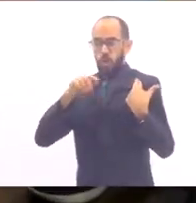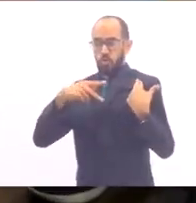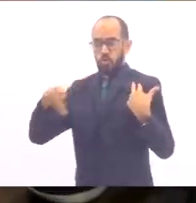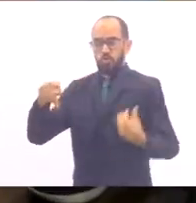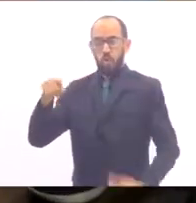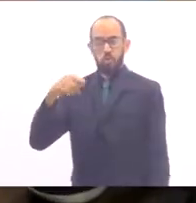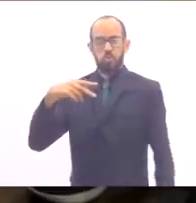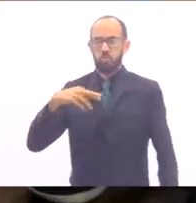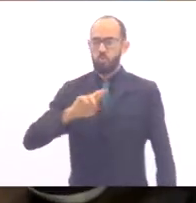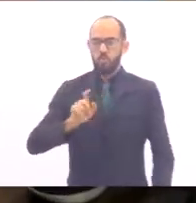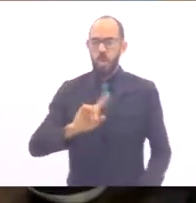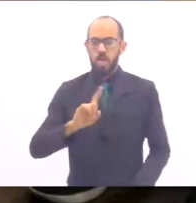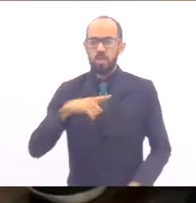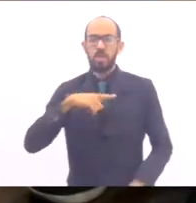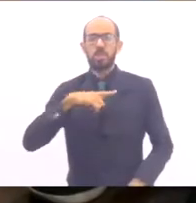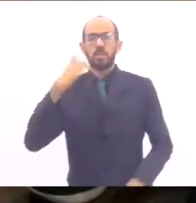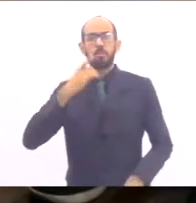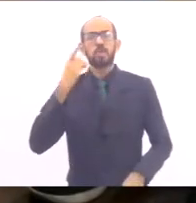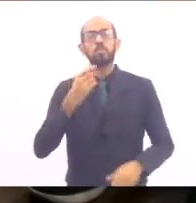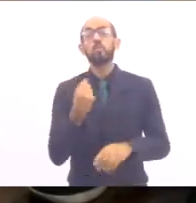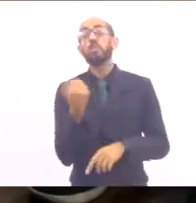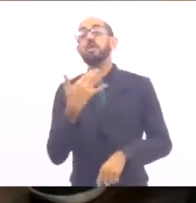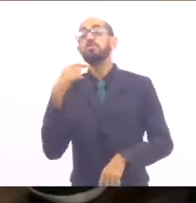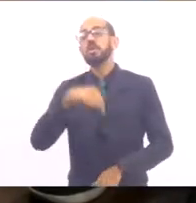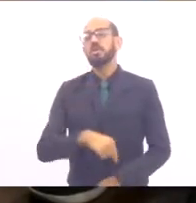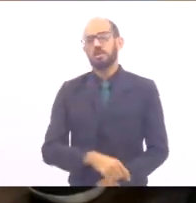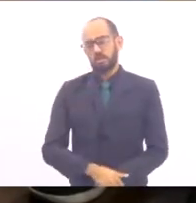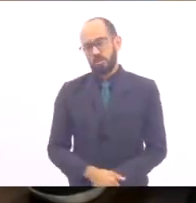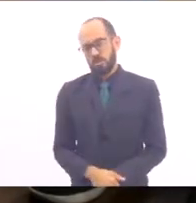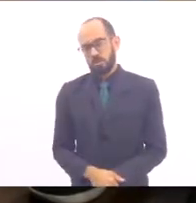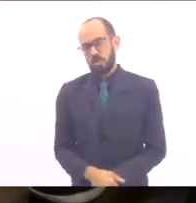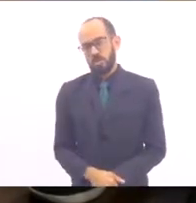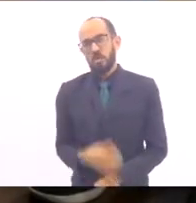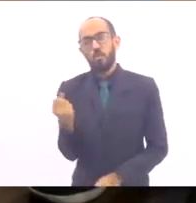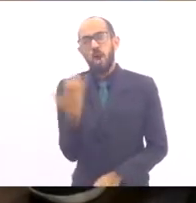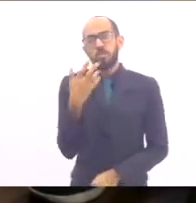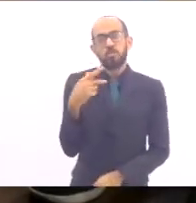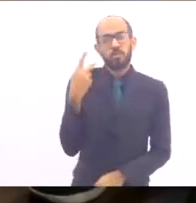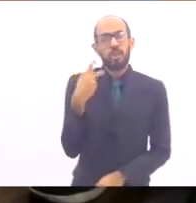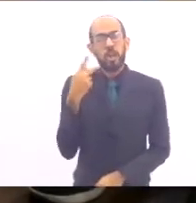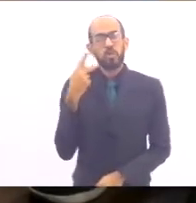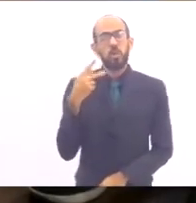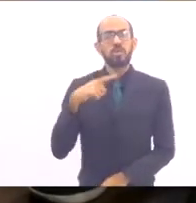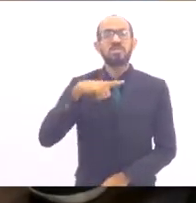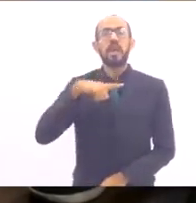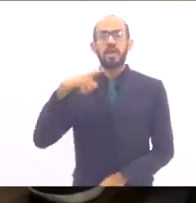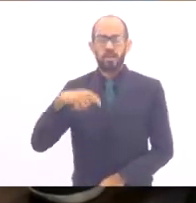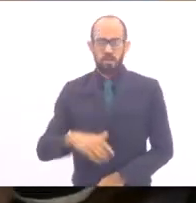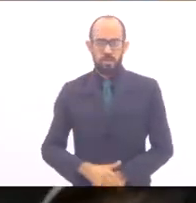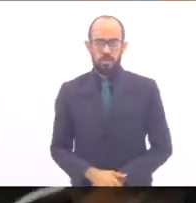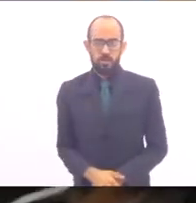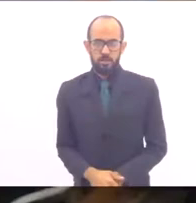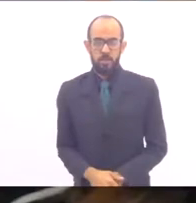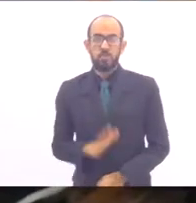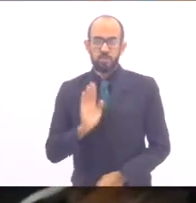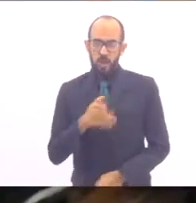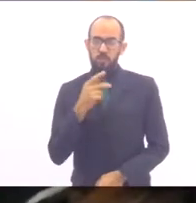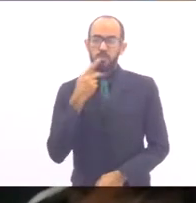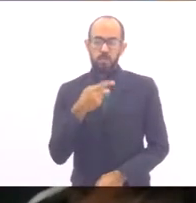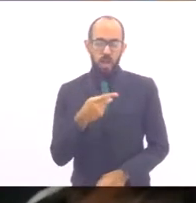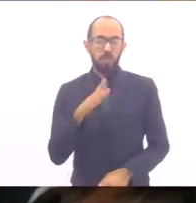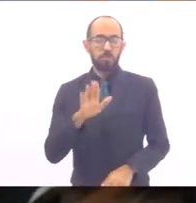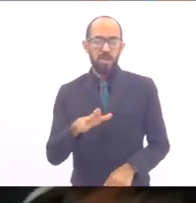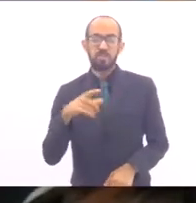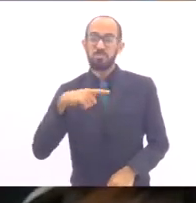porque quantos deputados tem nessa casa? Quantos vereadores? Já disse isso aqui uma vez, e às vezes até eu fui ignorada, mas